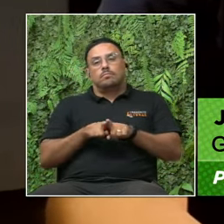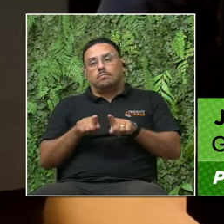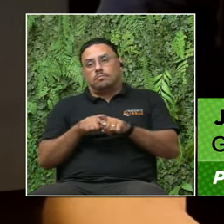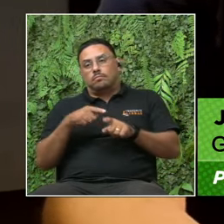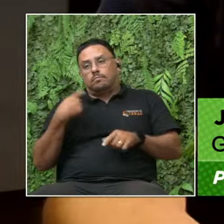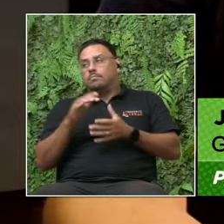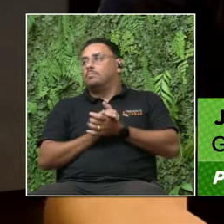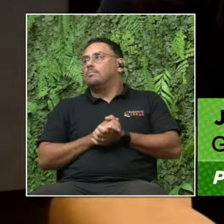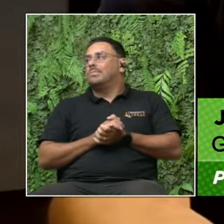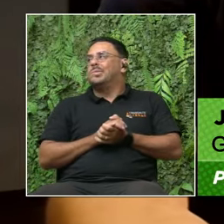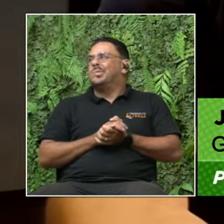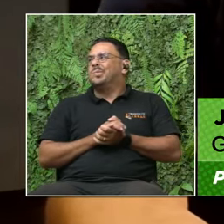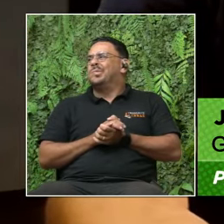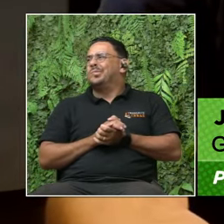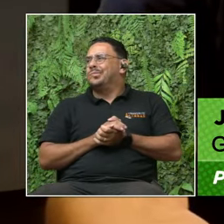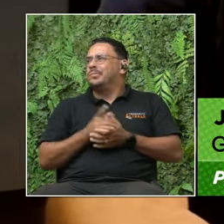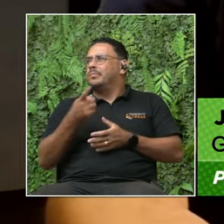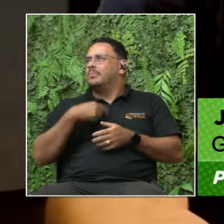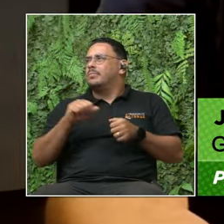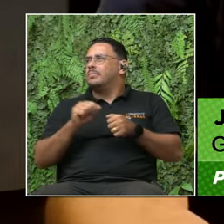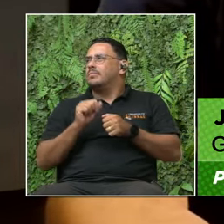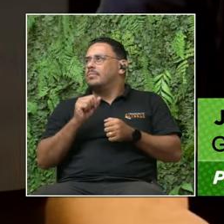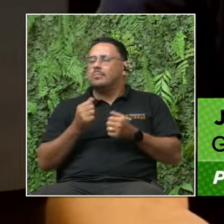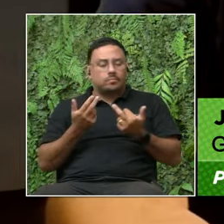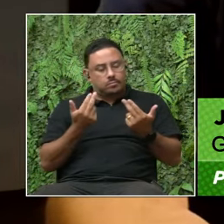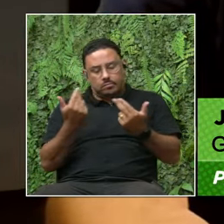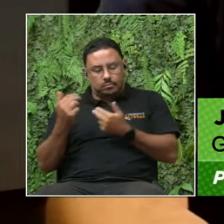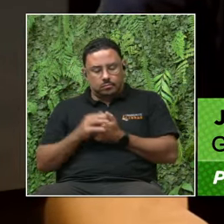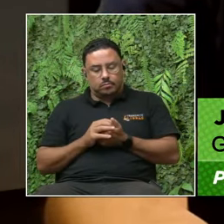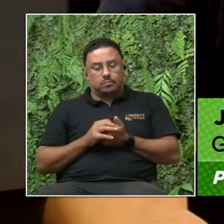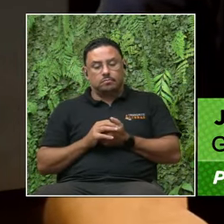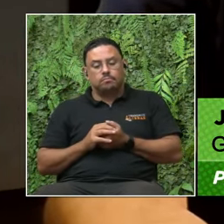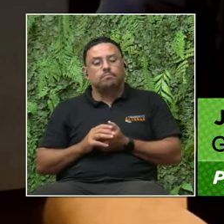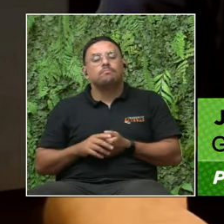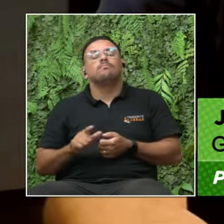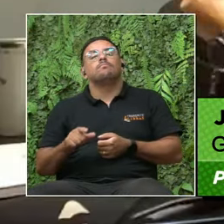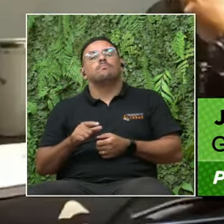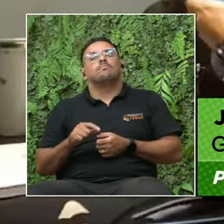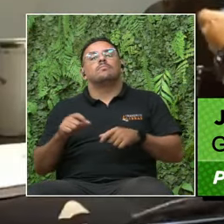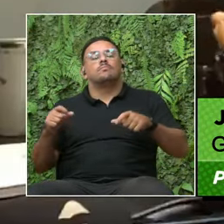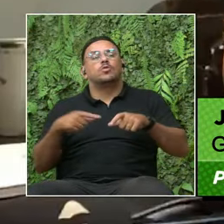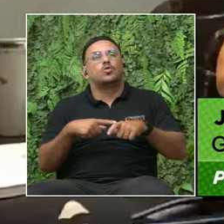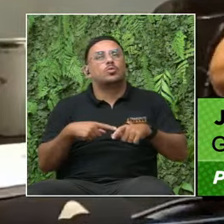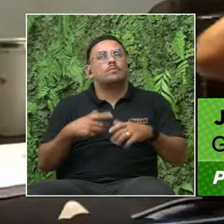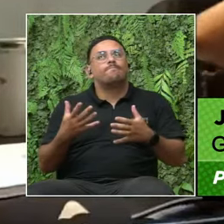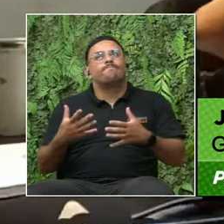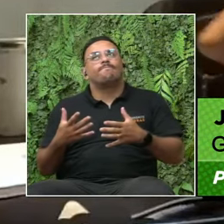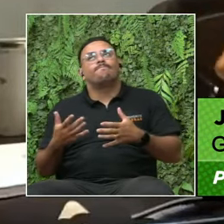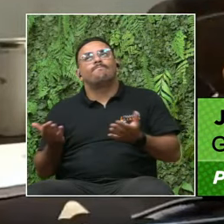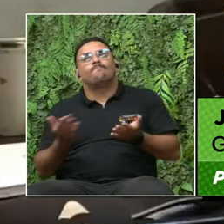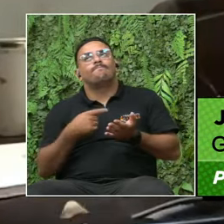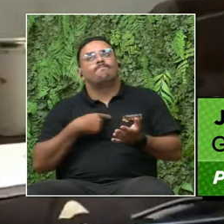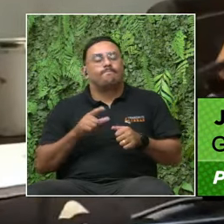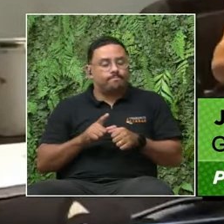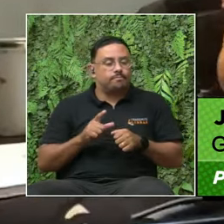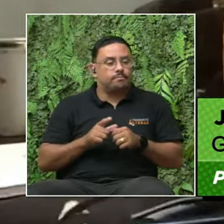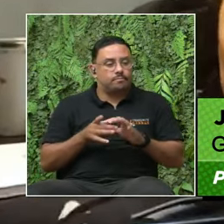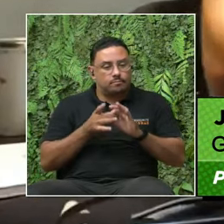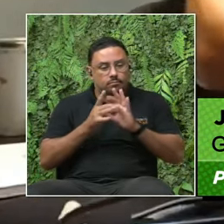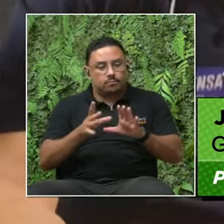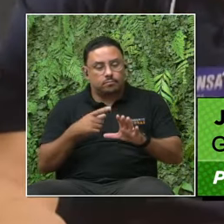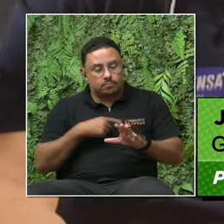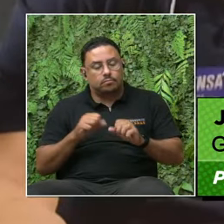nossa parte mas ele executou desta forma Ele toma ele toma o gol e fala assim bom Agora eu tenho licença